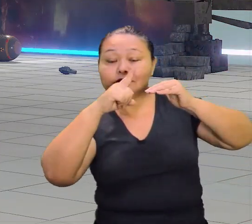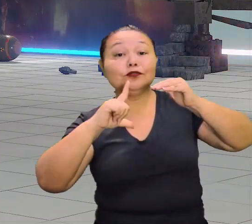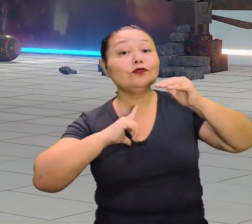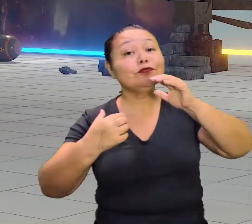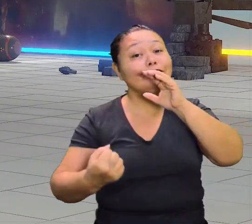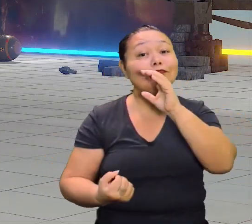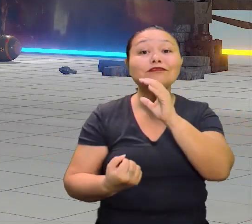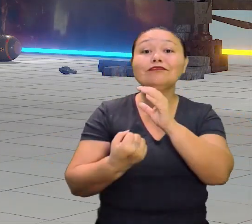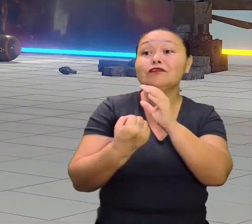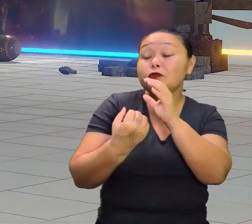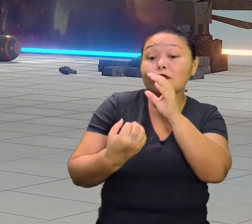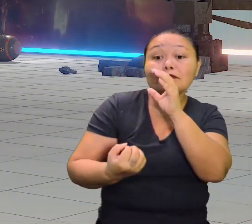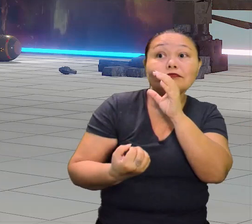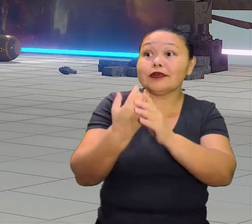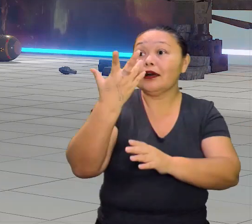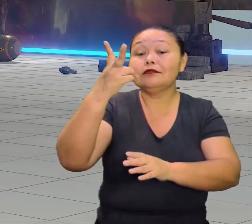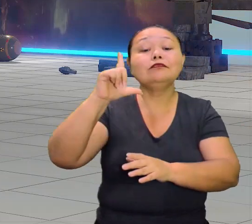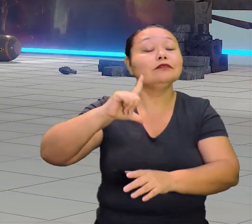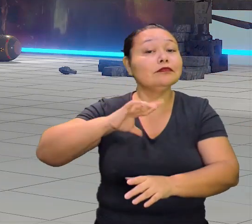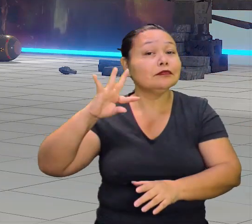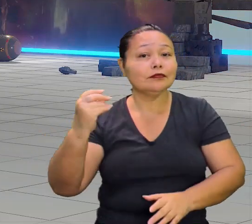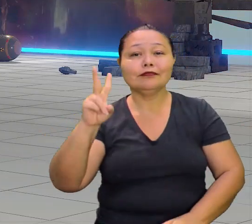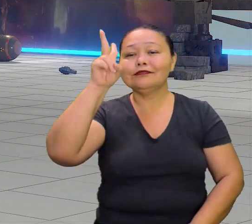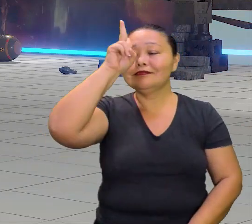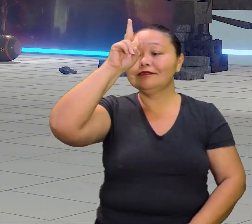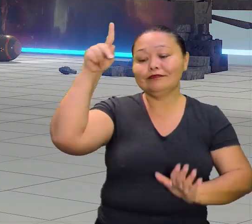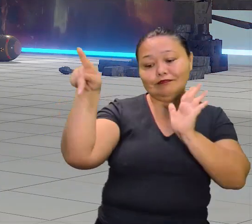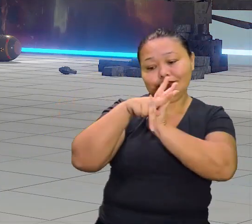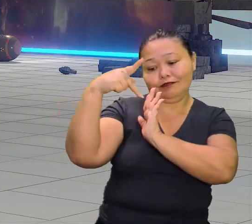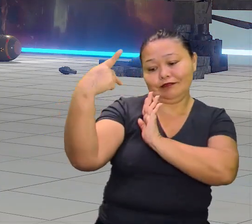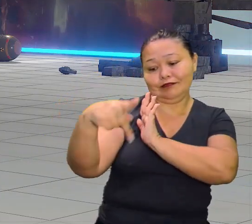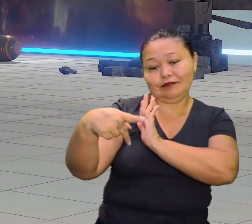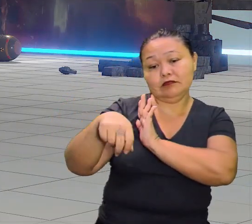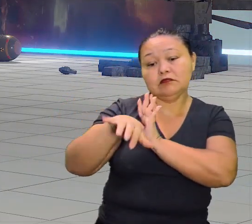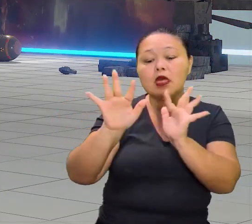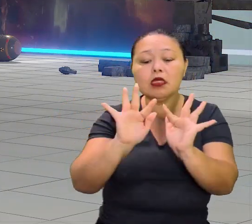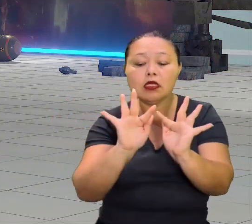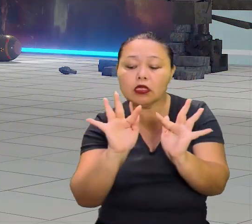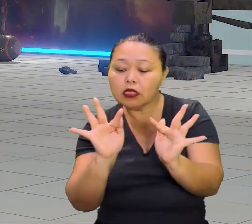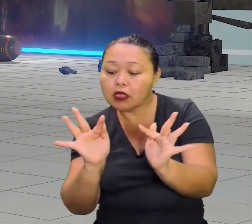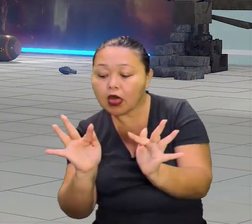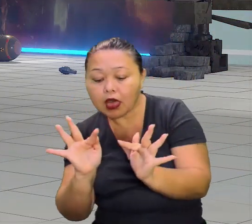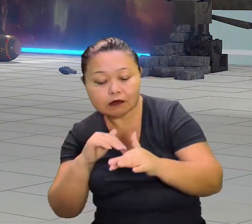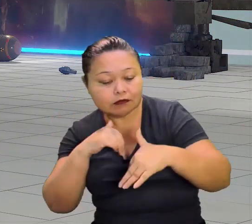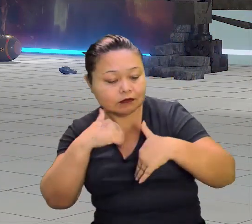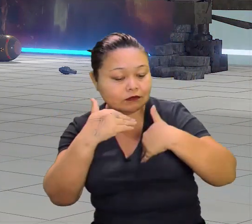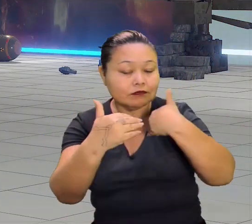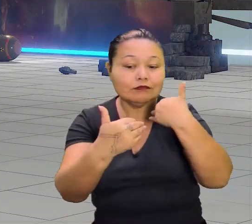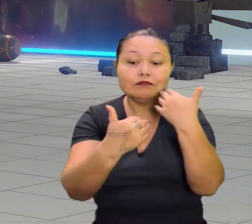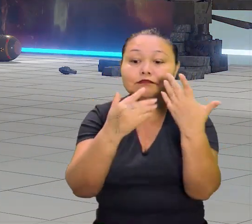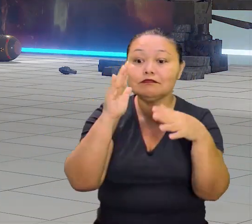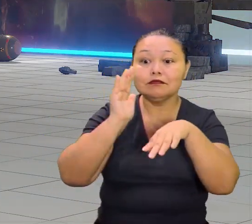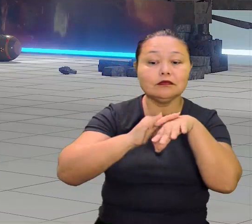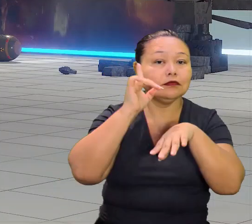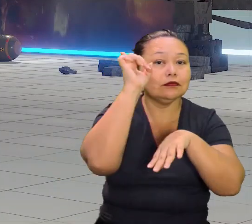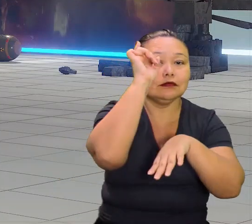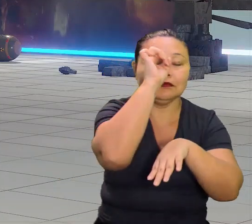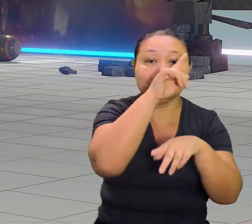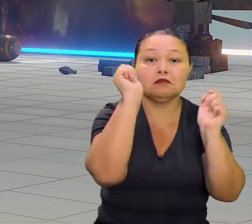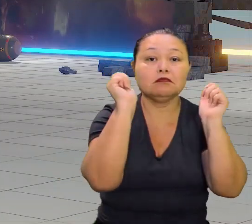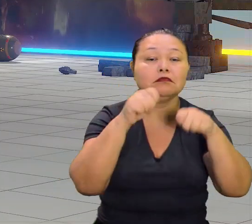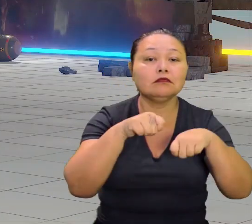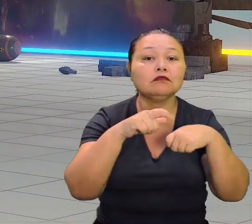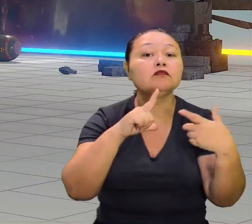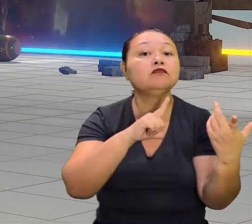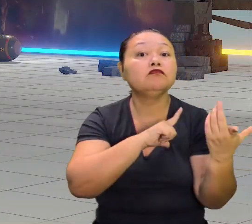origem. Tudo tem a sua história. Das mais simples às mais complexas possíveis, tem